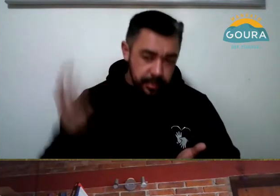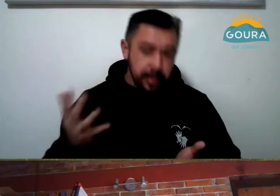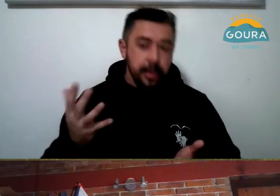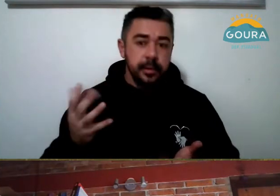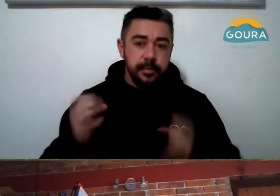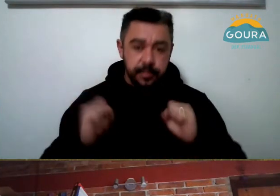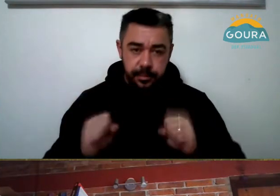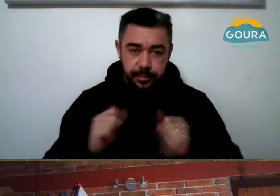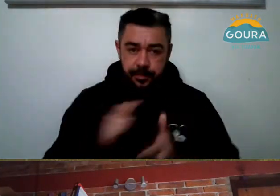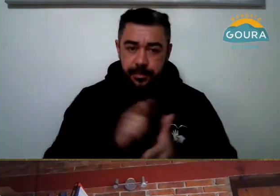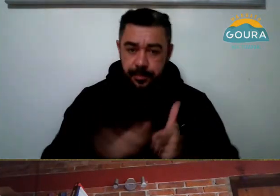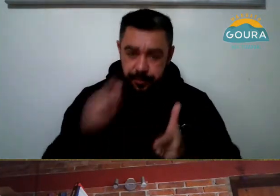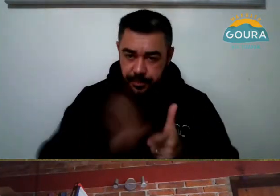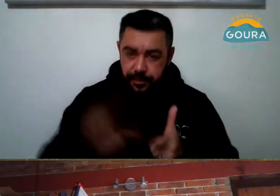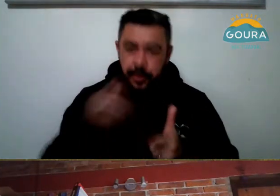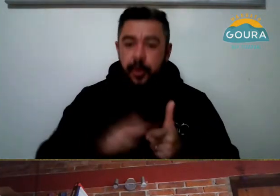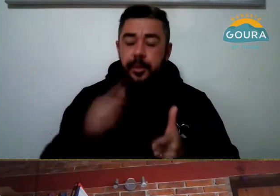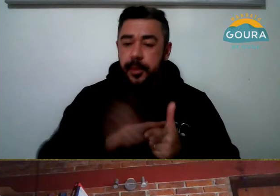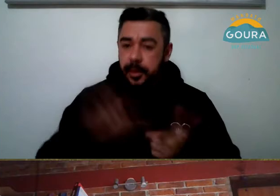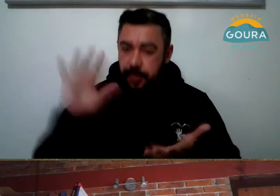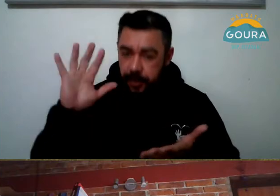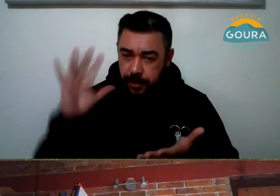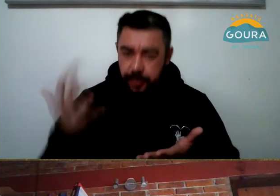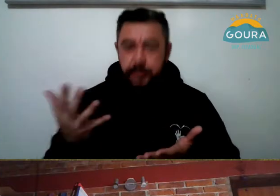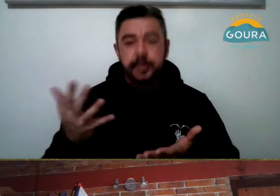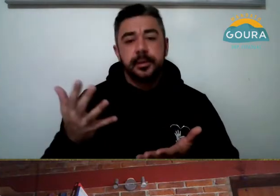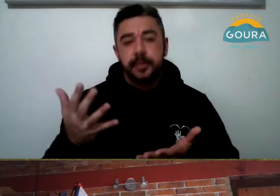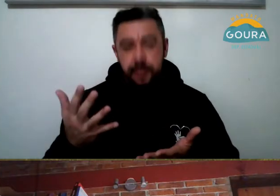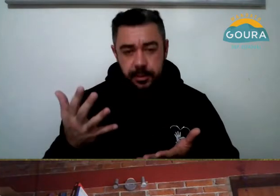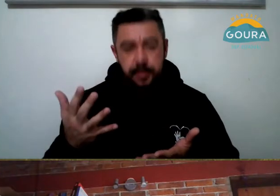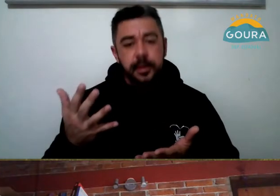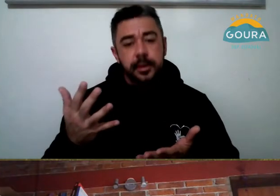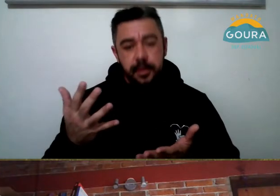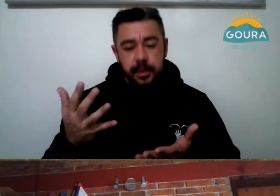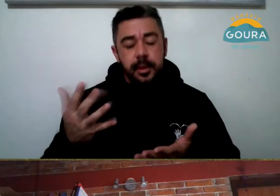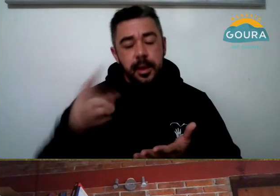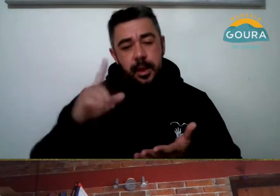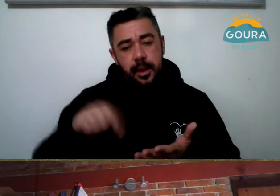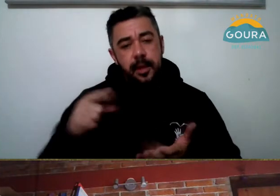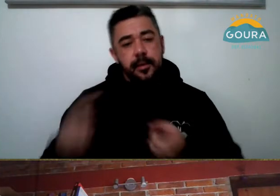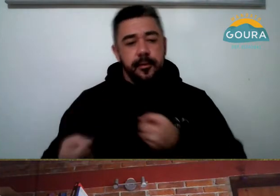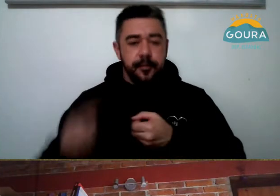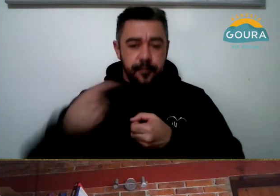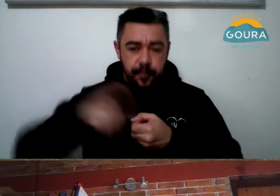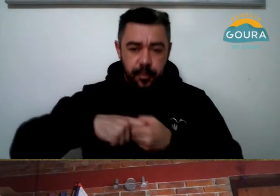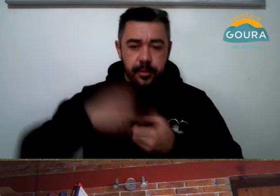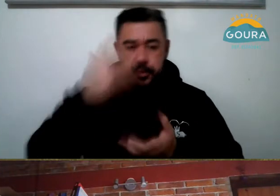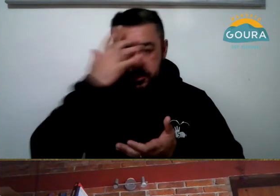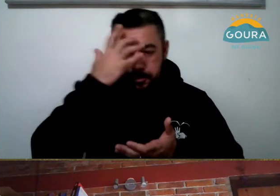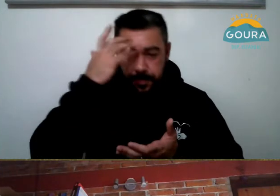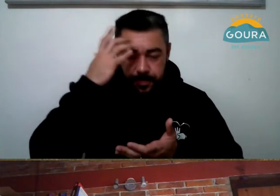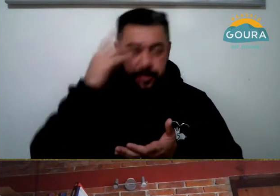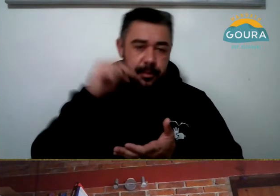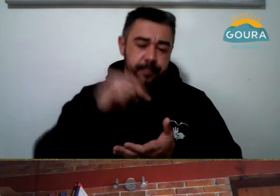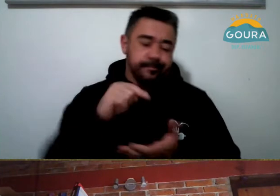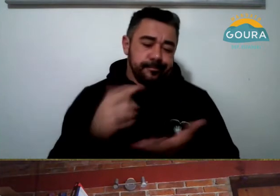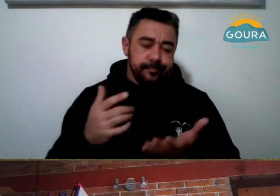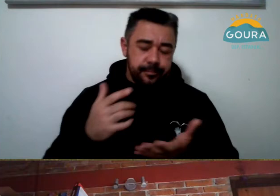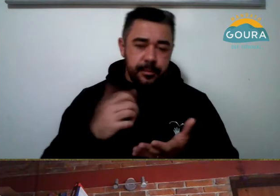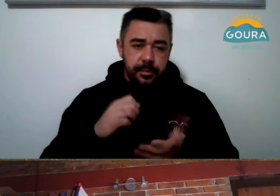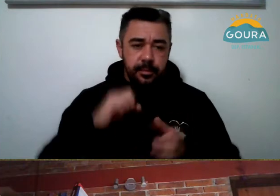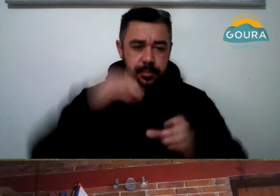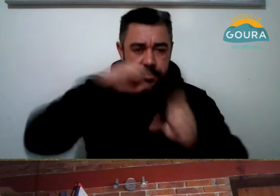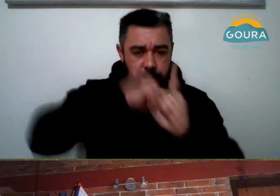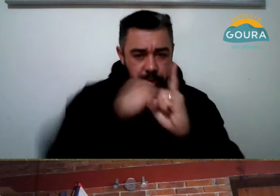tensões sociais para a reintegração dessas pessoas na sociedade portuguesa.